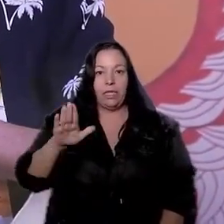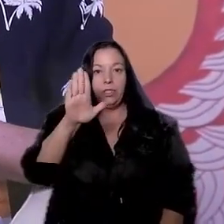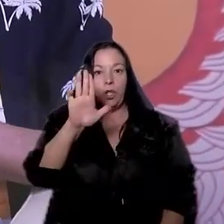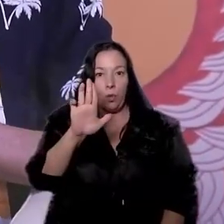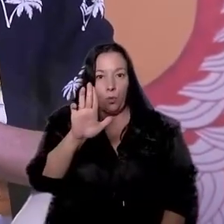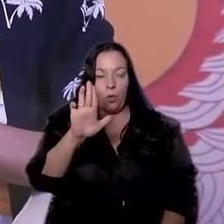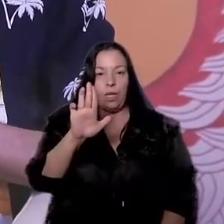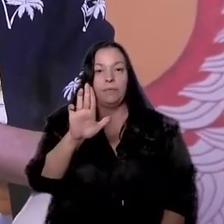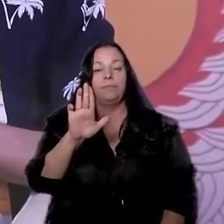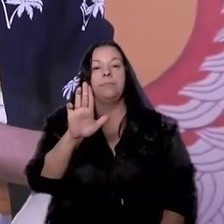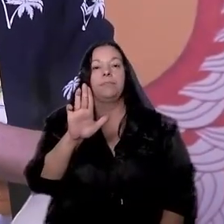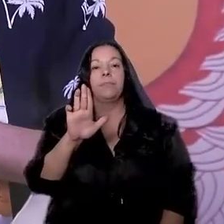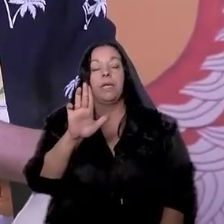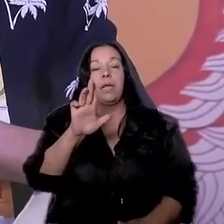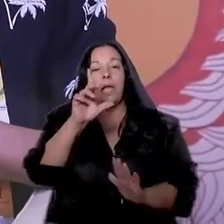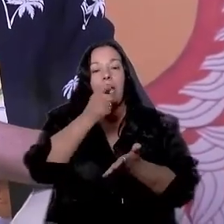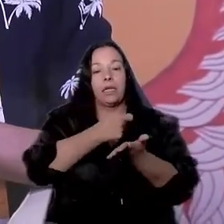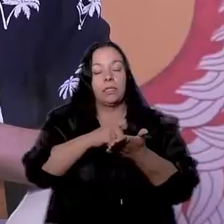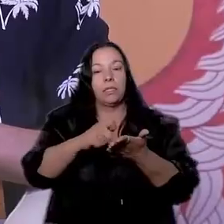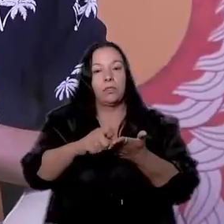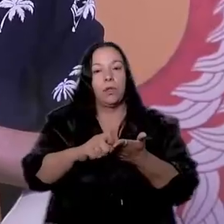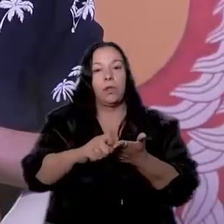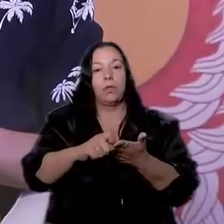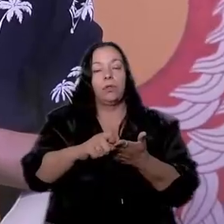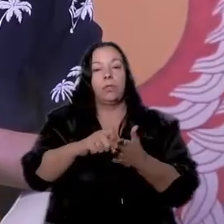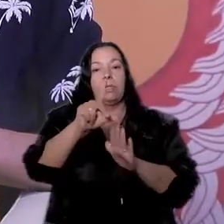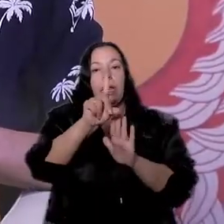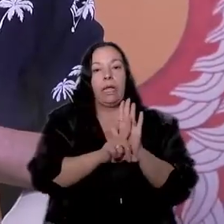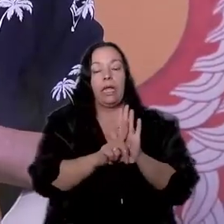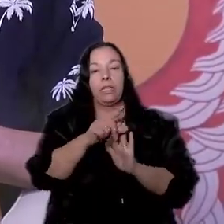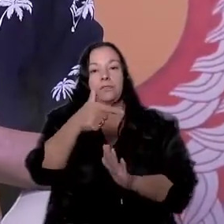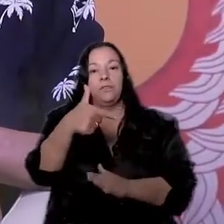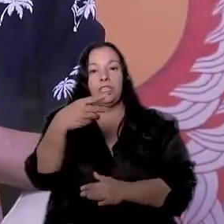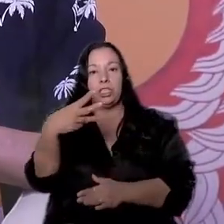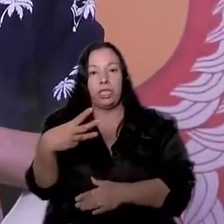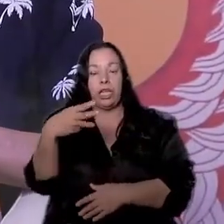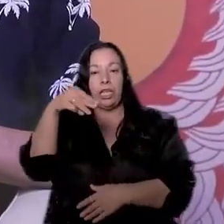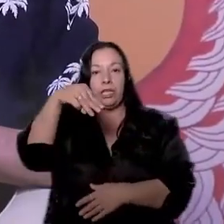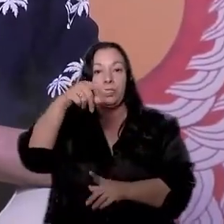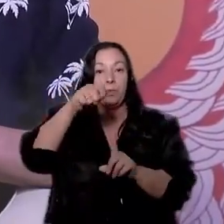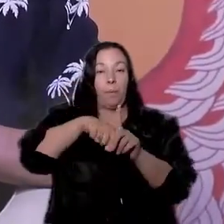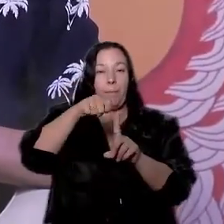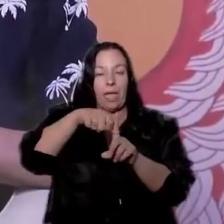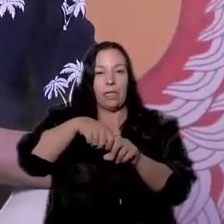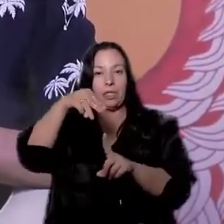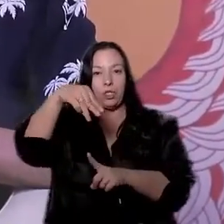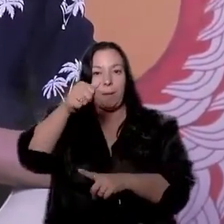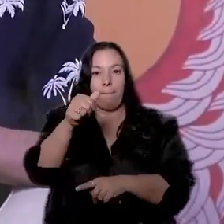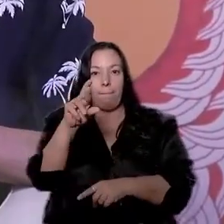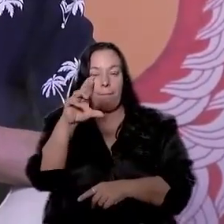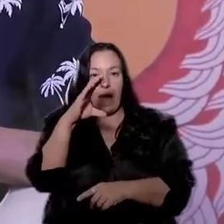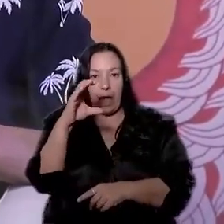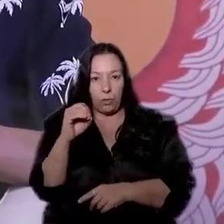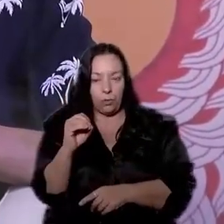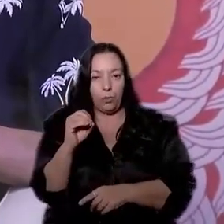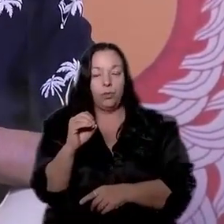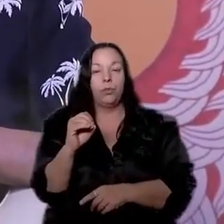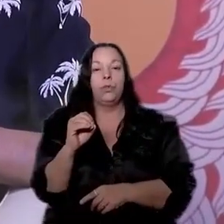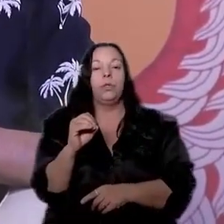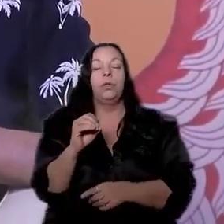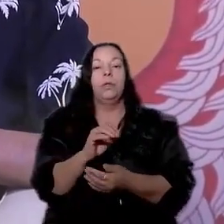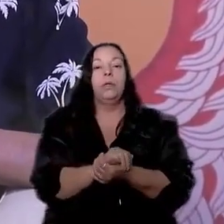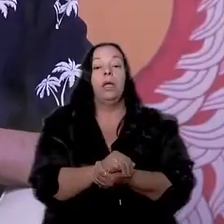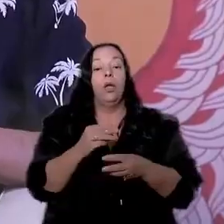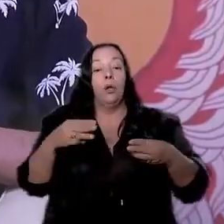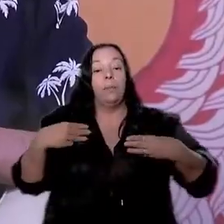Rouanet novamente e assinou um decreto no dia 23 de março de 2023, permitindo, neste decreto, que o